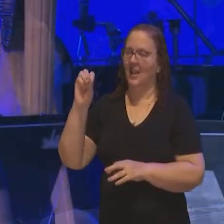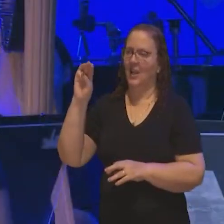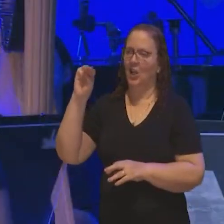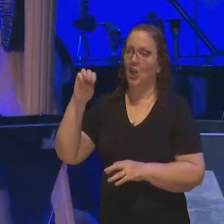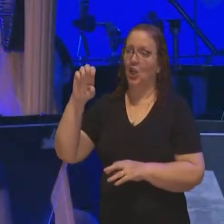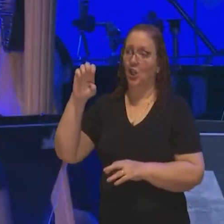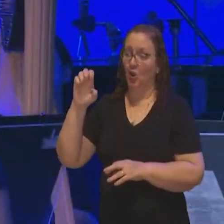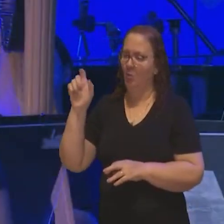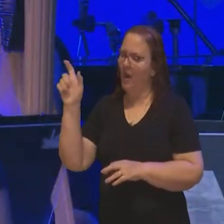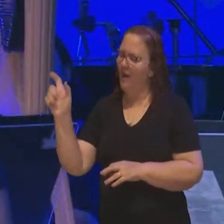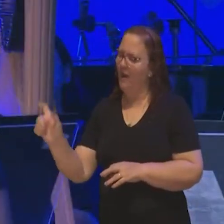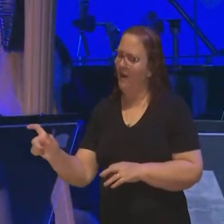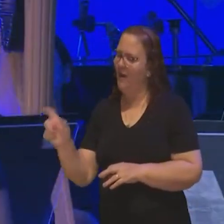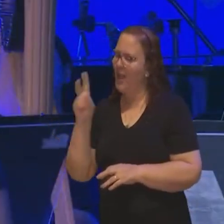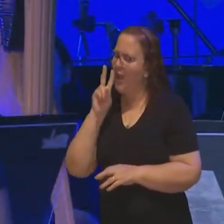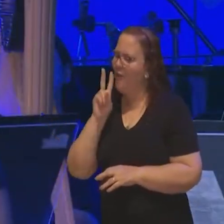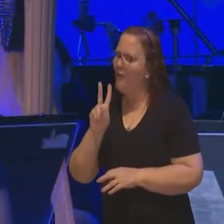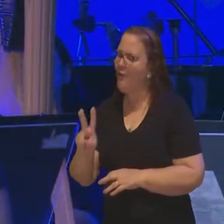não ser esta.